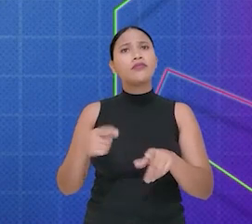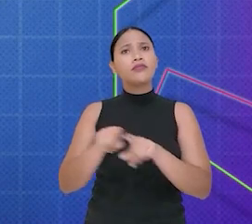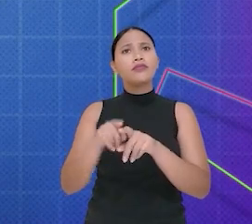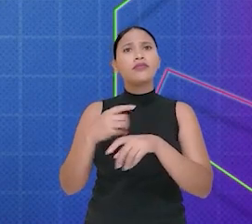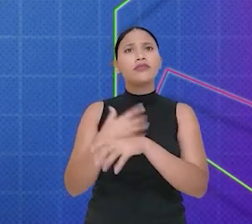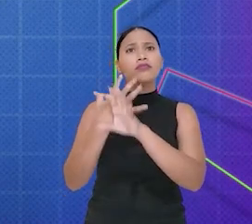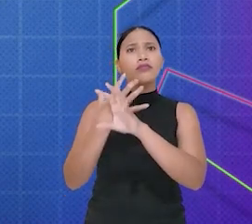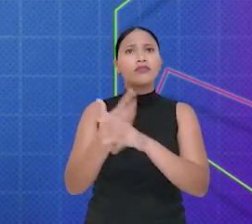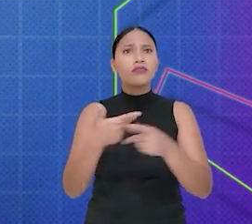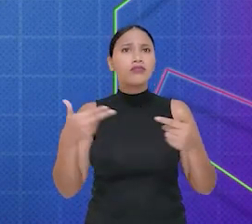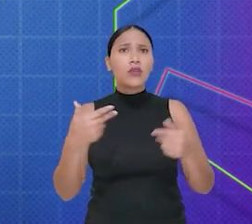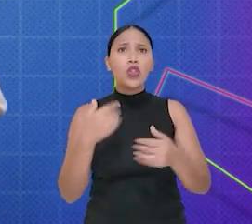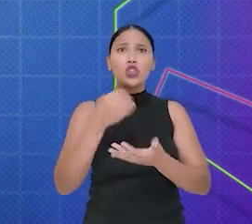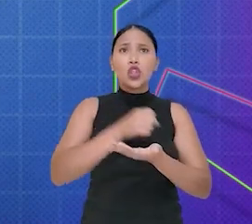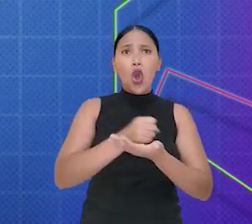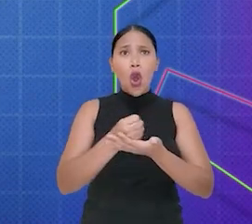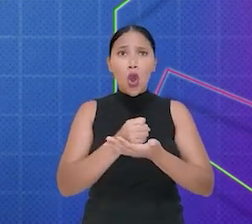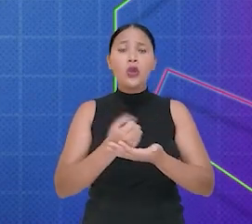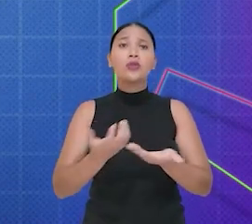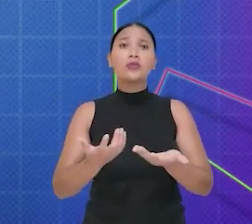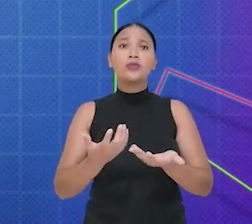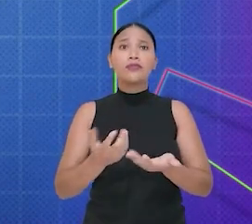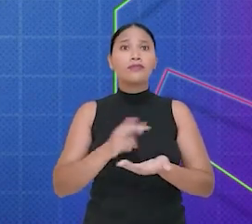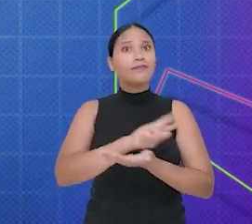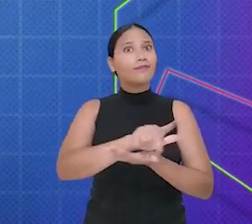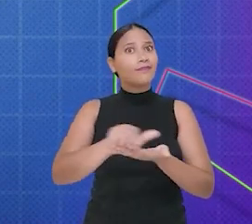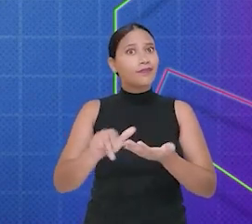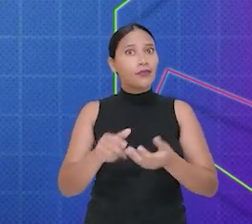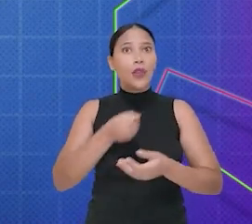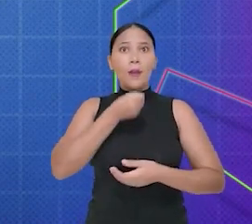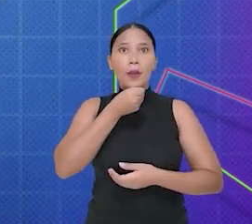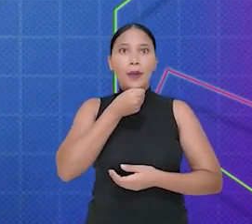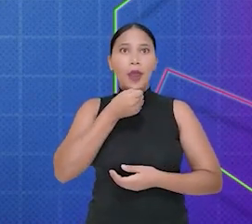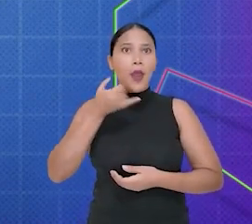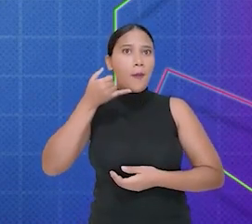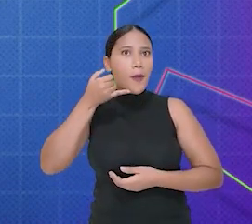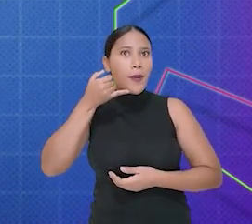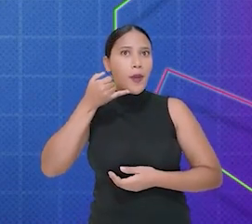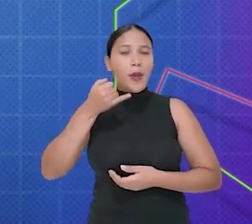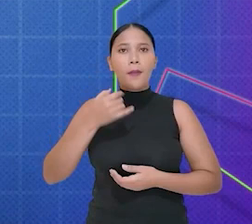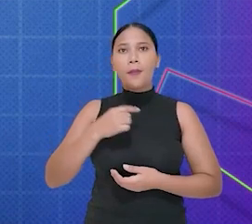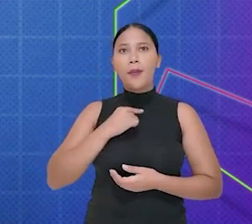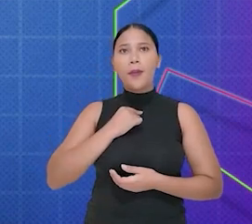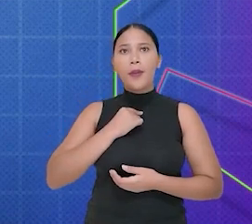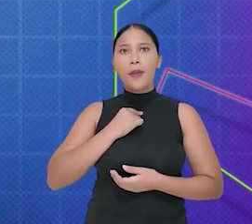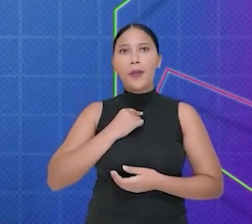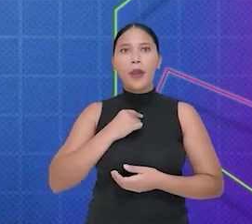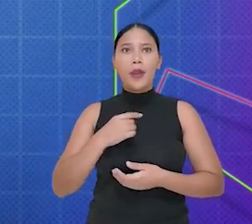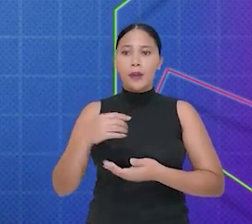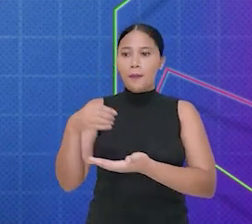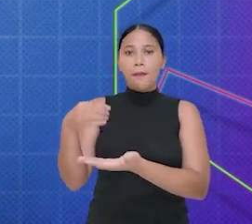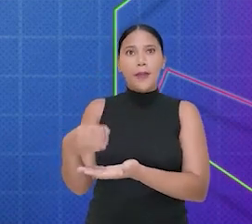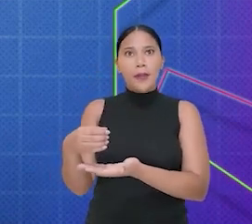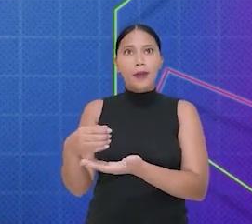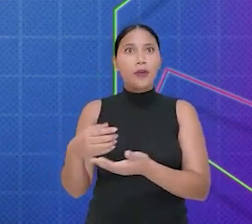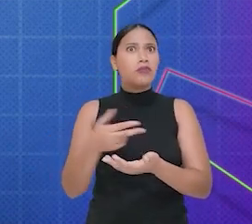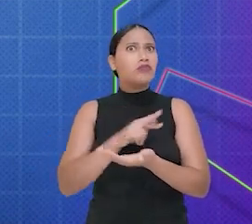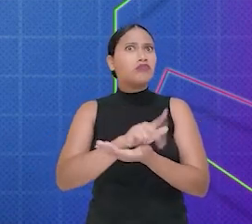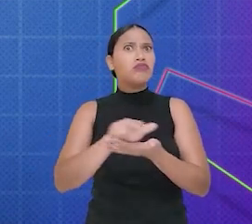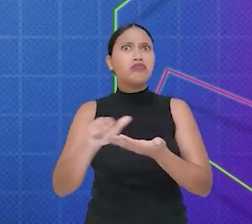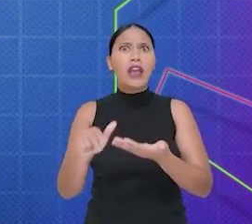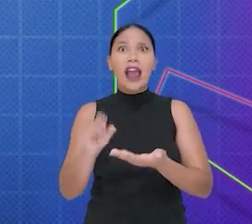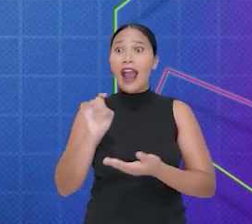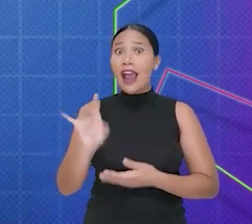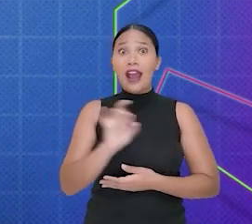voz, conferências online, jogos, entre outros. Existem diferentes tipos de microfones, como microfones de lapela, de mesa e